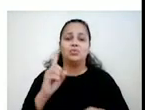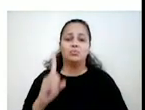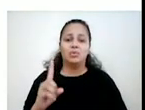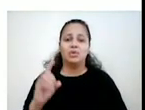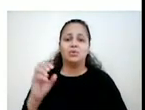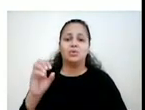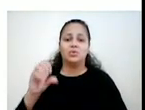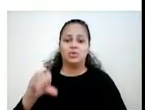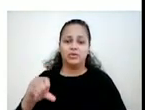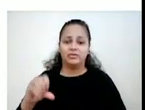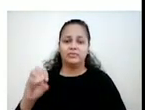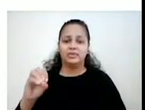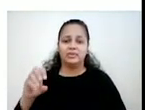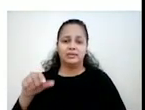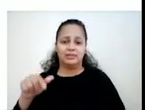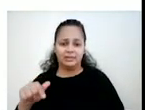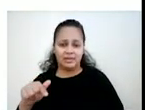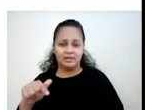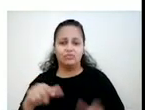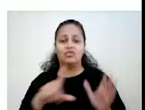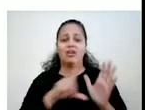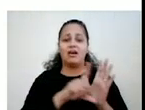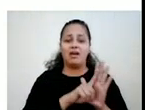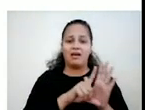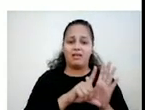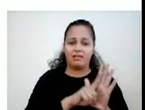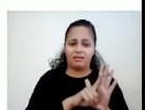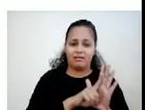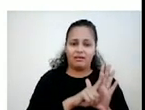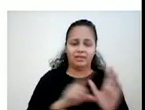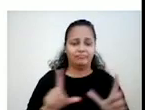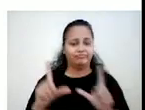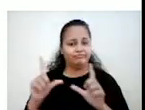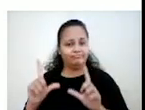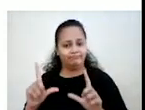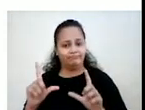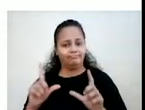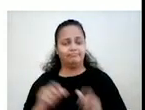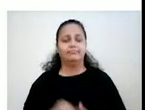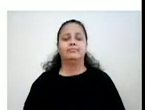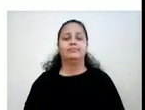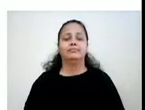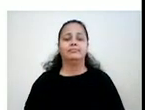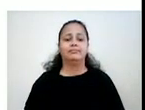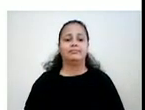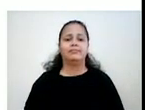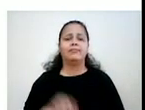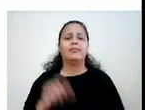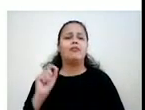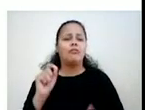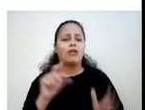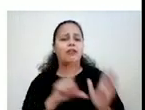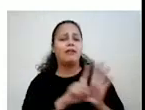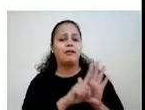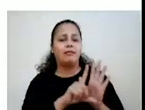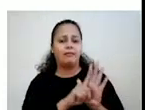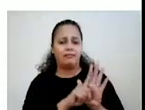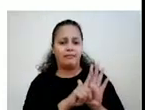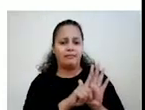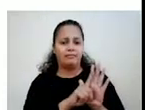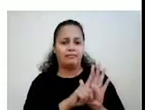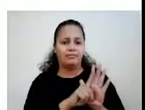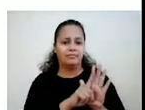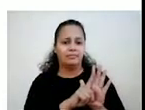de 1907 foi aprovada a Lei Adolfo Gordo. O que previa essa lei?